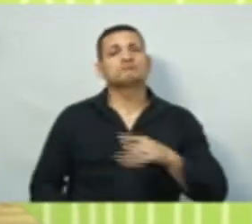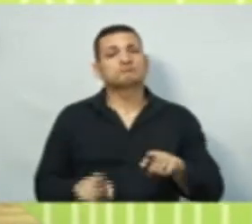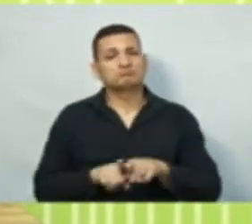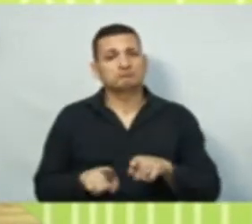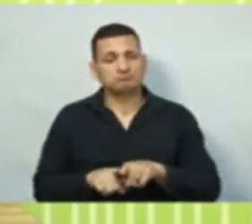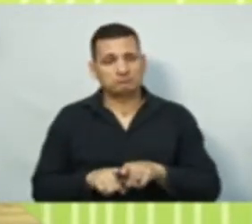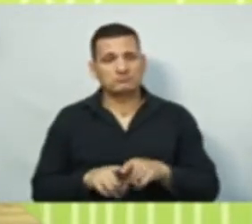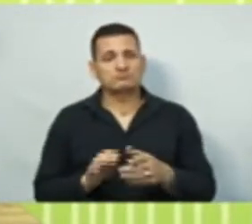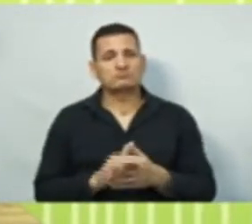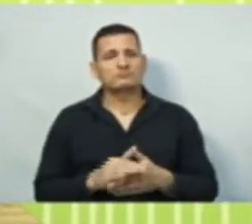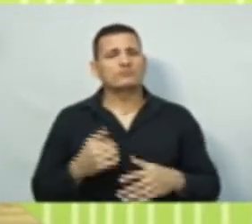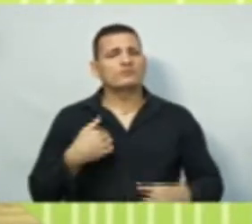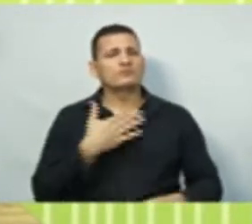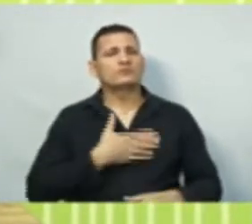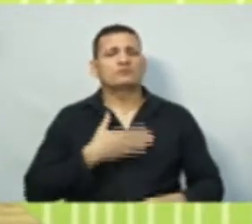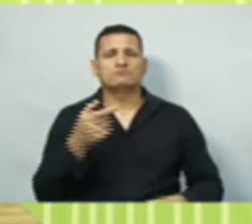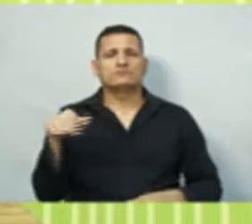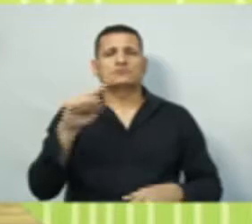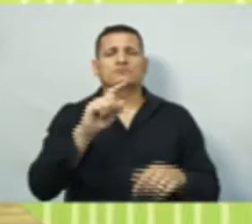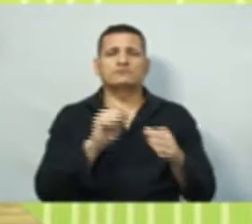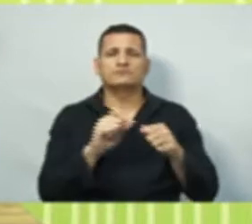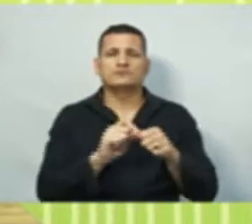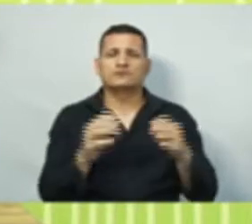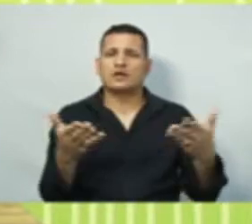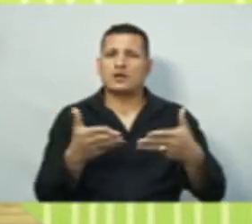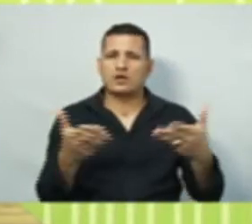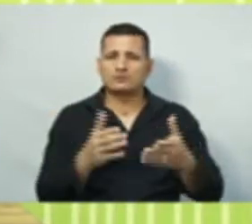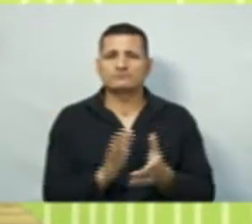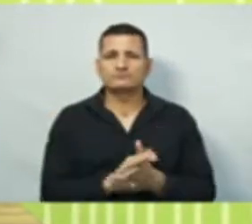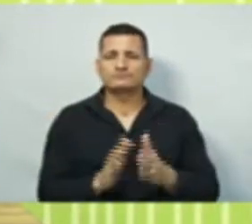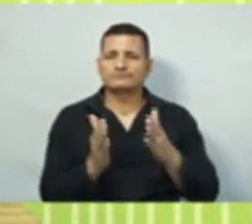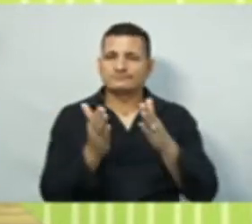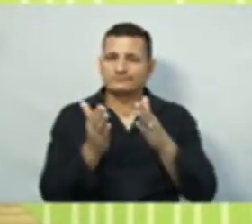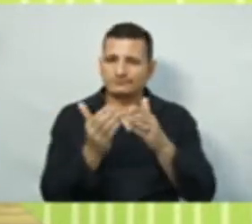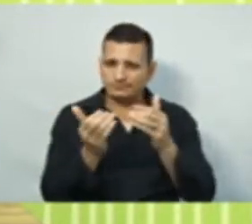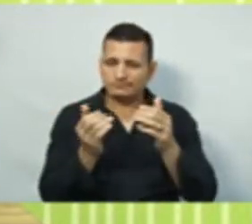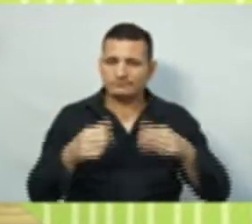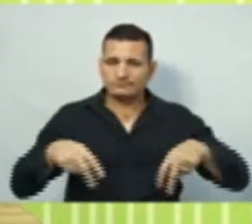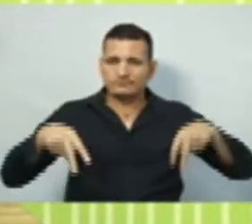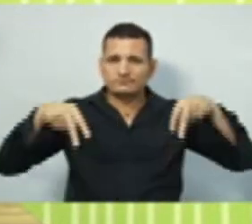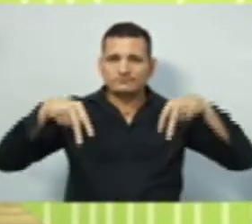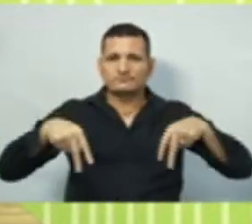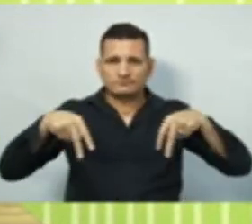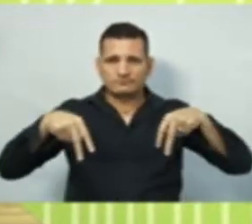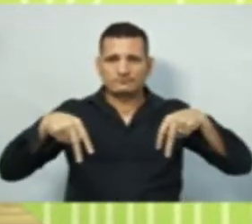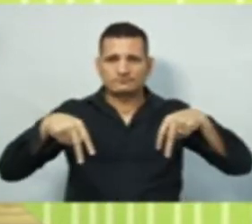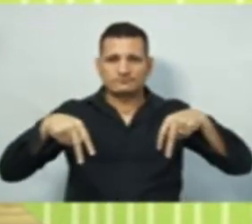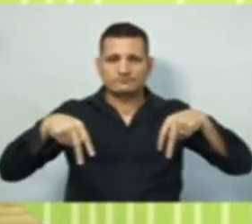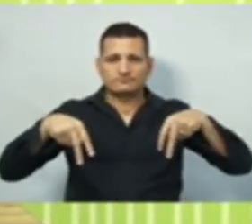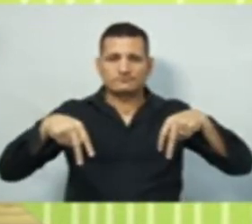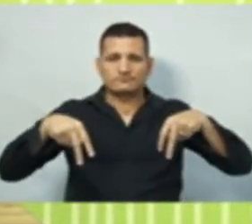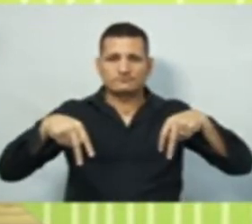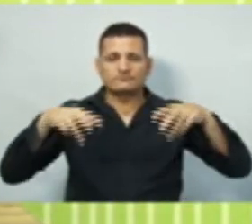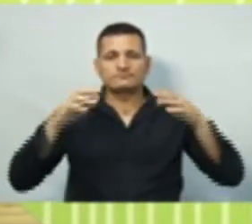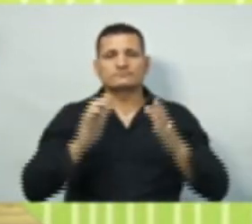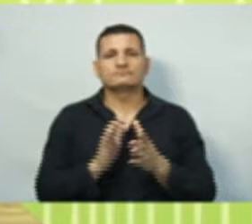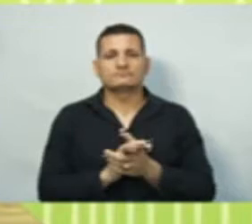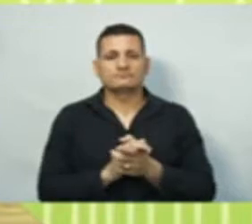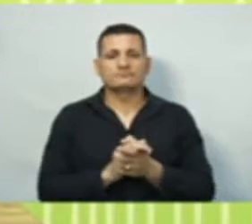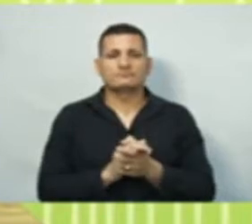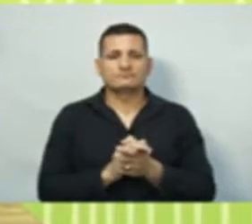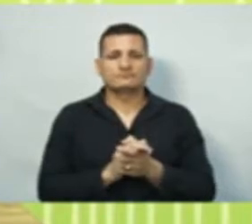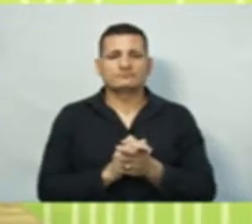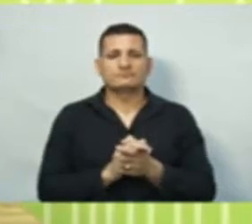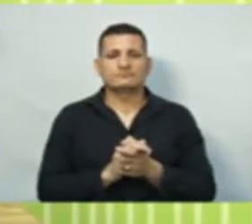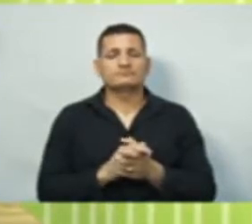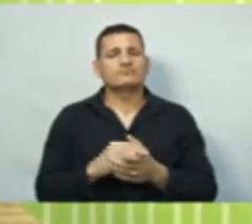Gostaria que vocês fizessem algo agora. Todo mundo pode levantar? Professores, permissão? Isso. Eles deixaram,